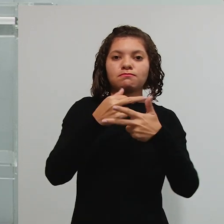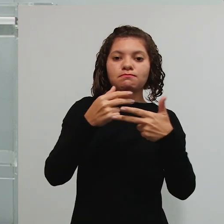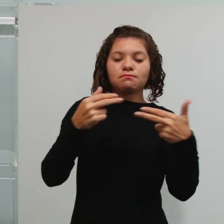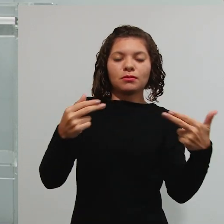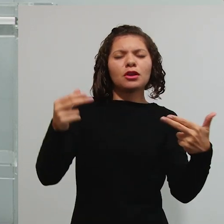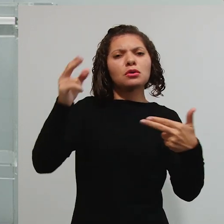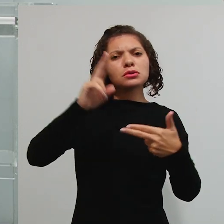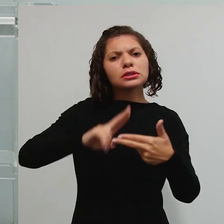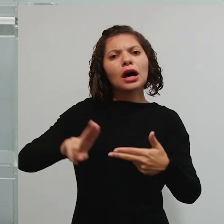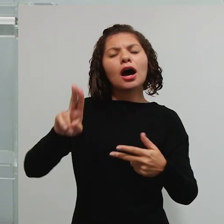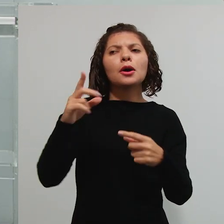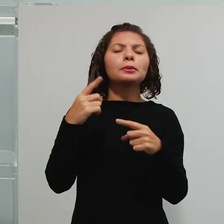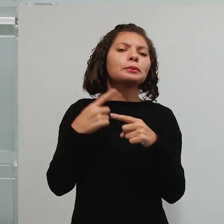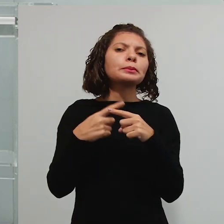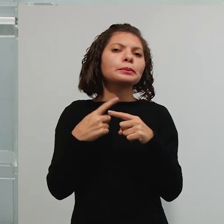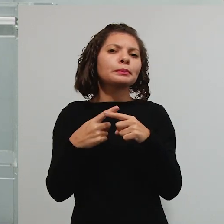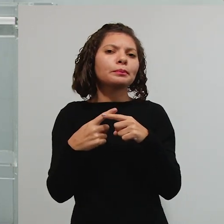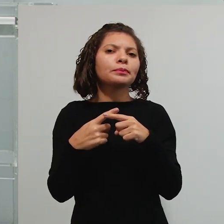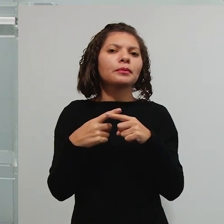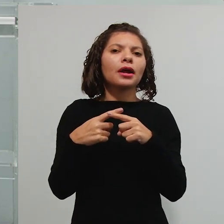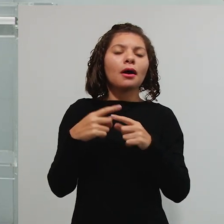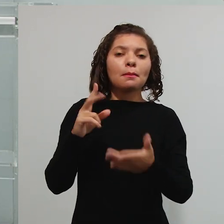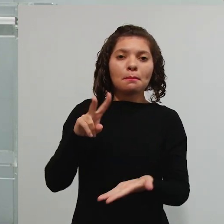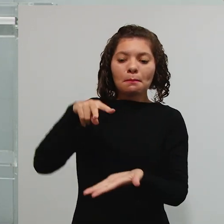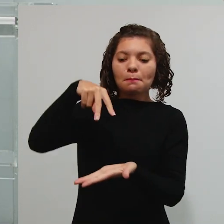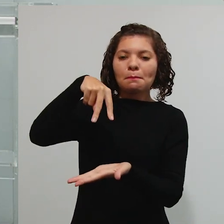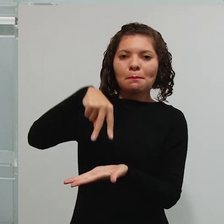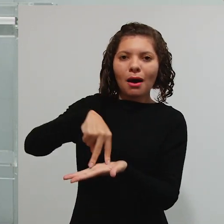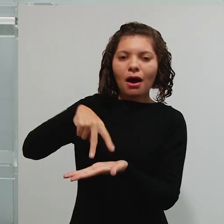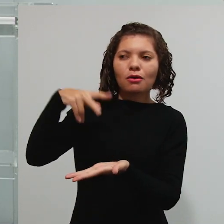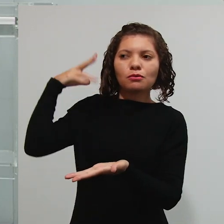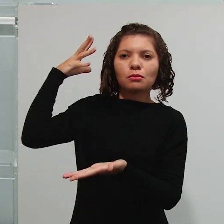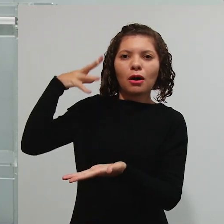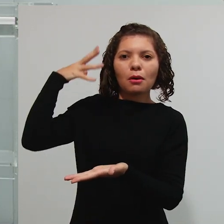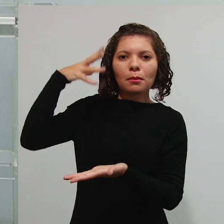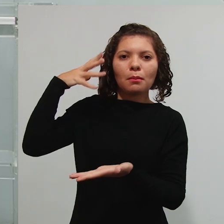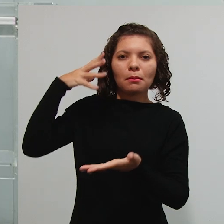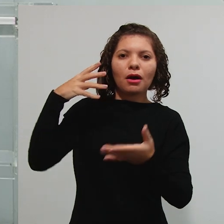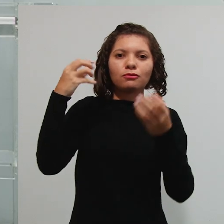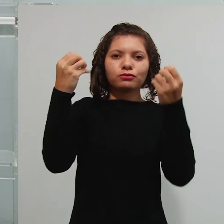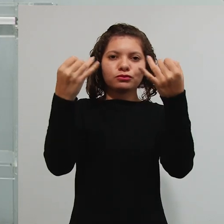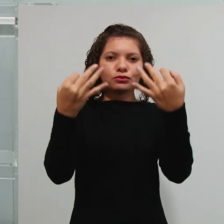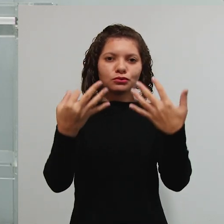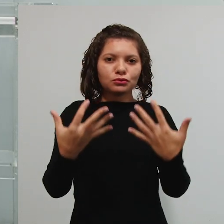móvel utilizado para proferir mensagens, proferir